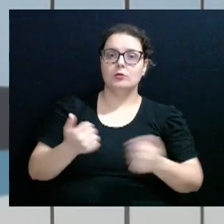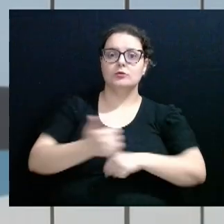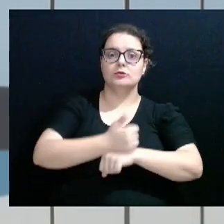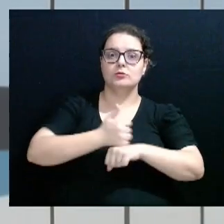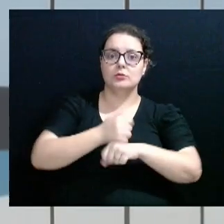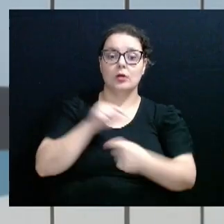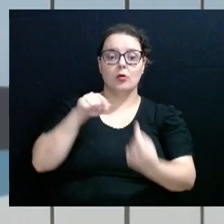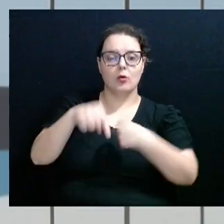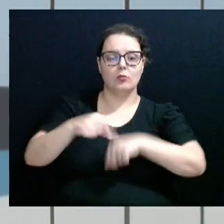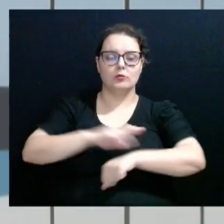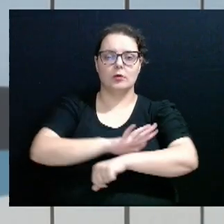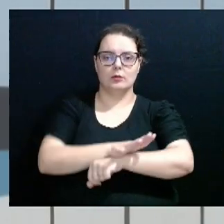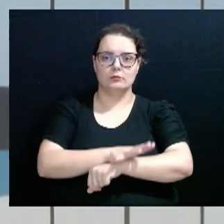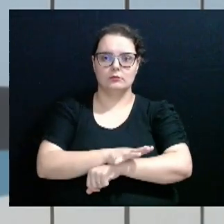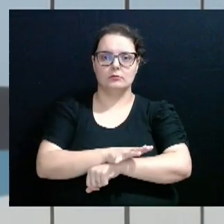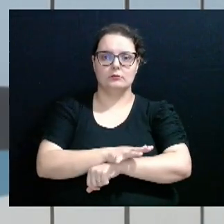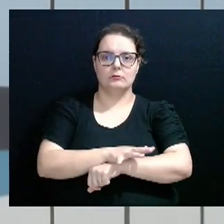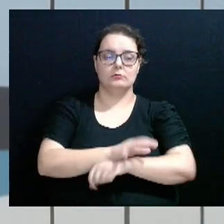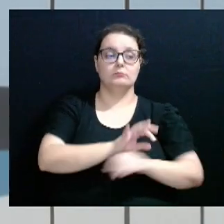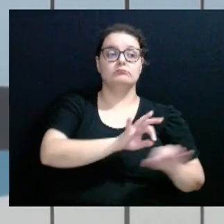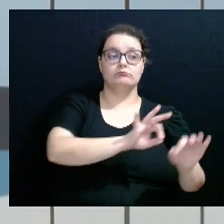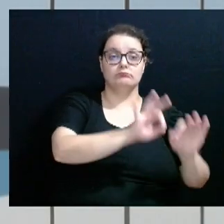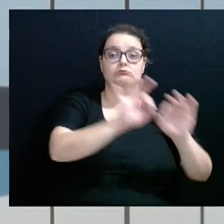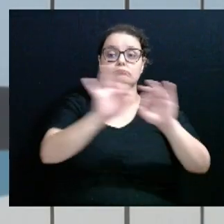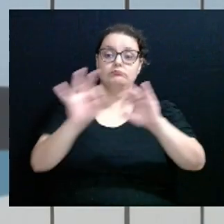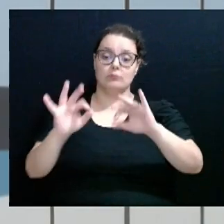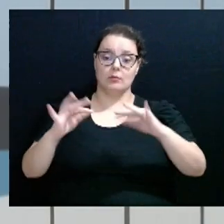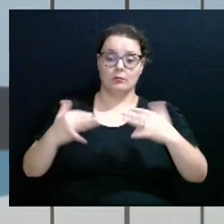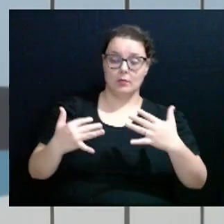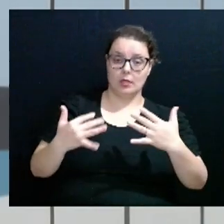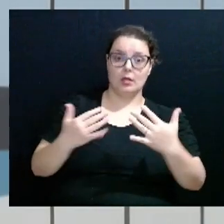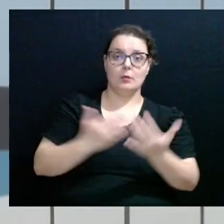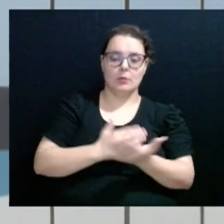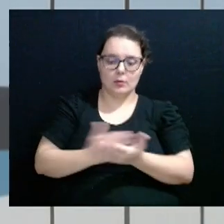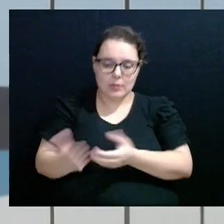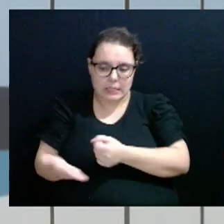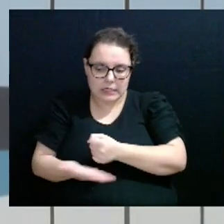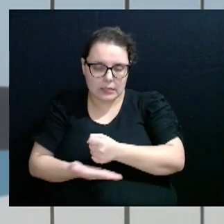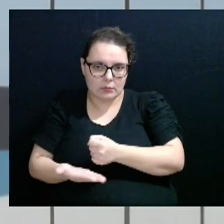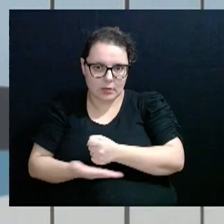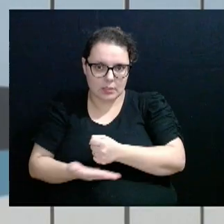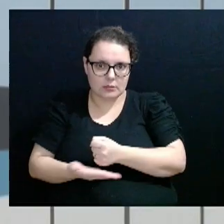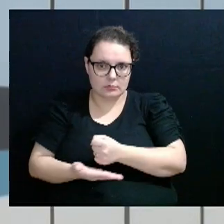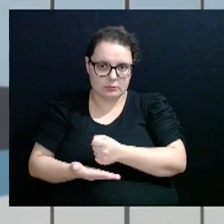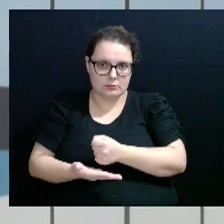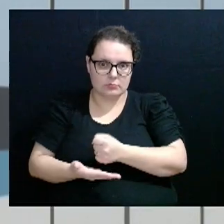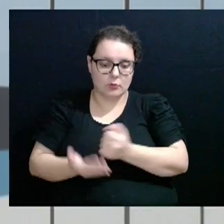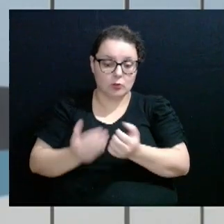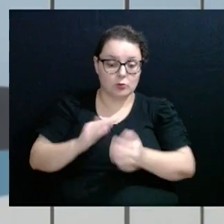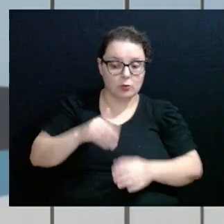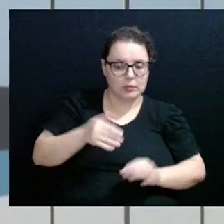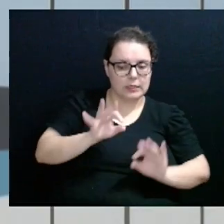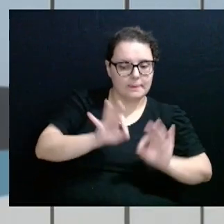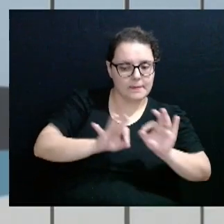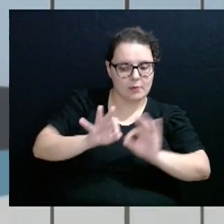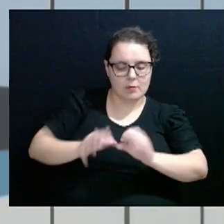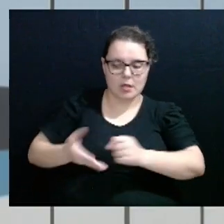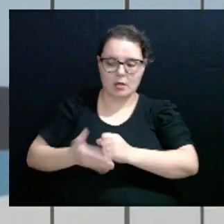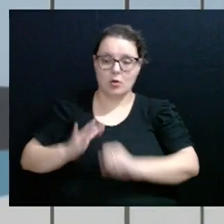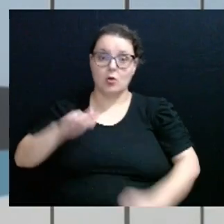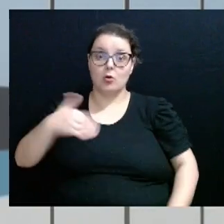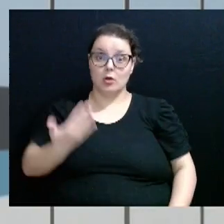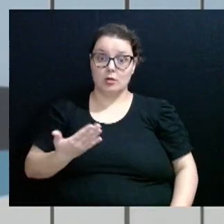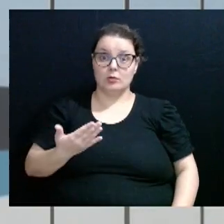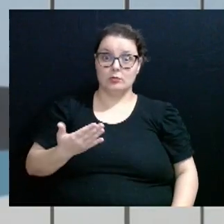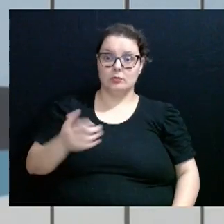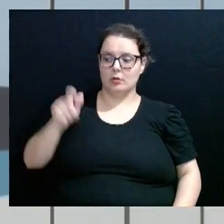a audiência, mas ele começa já na base, quando ele começa a ser feito. Então, quando uma pessoa acessa o portal da Alma